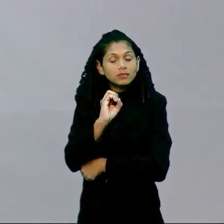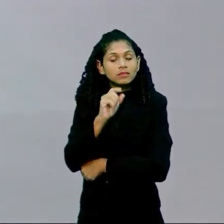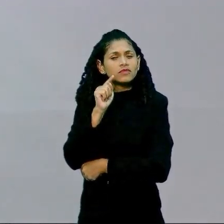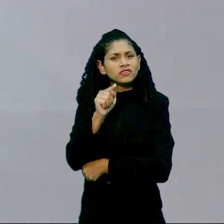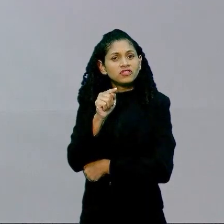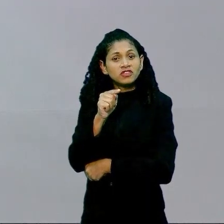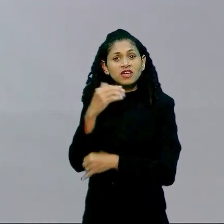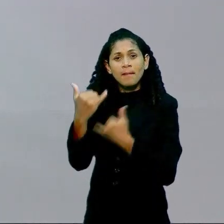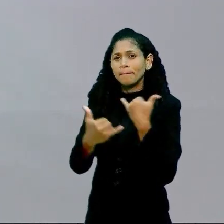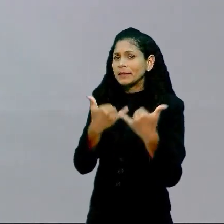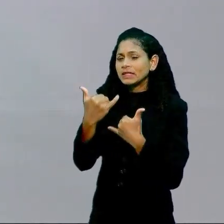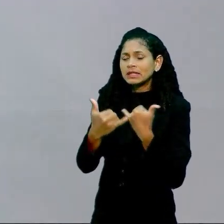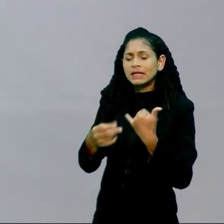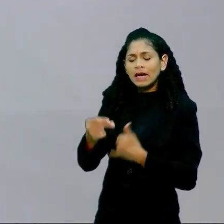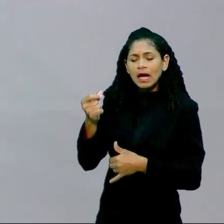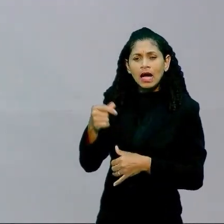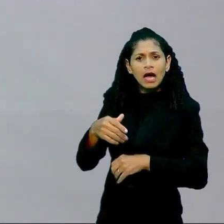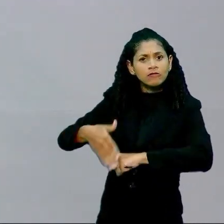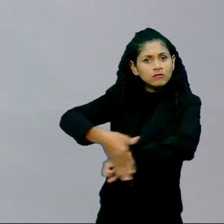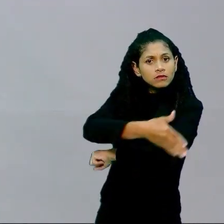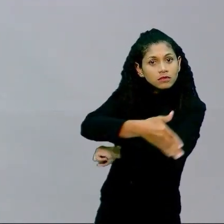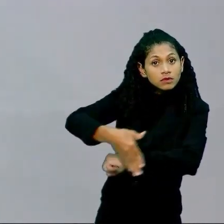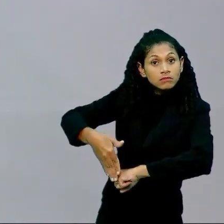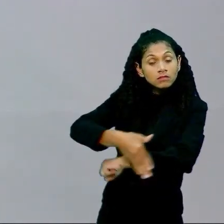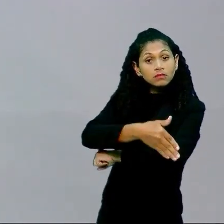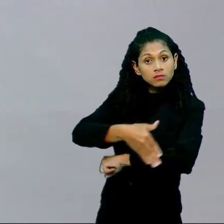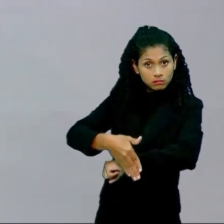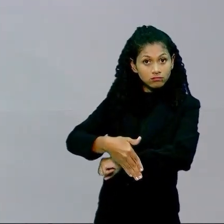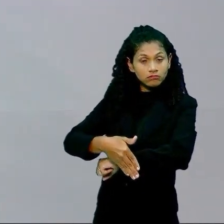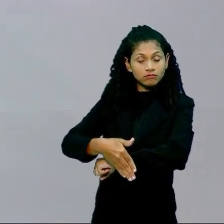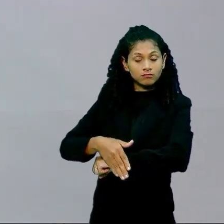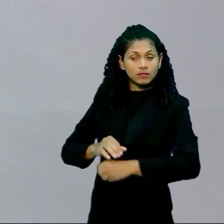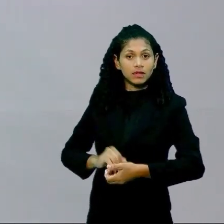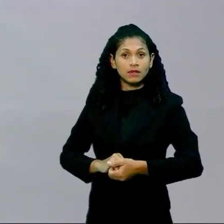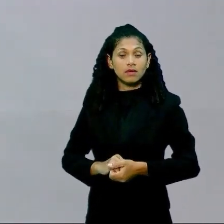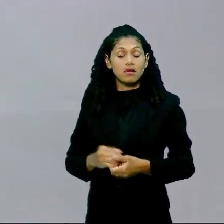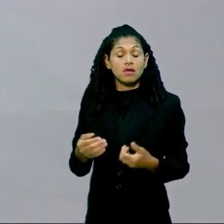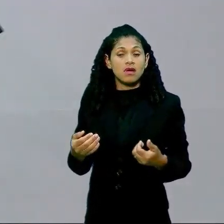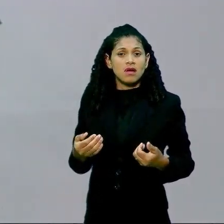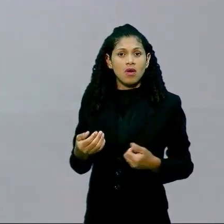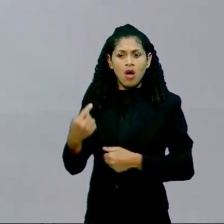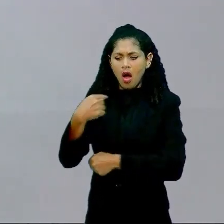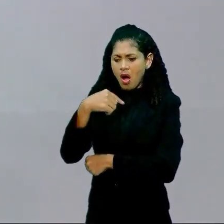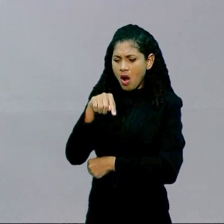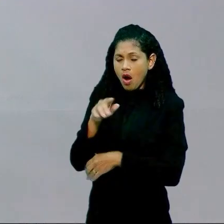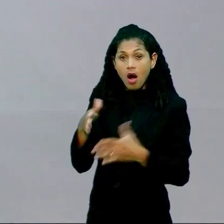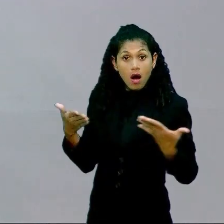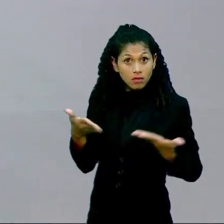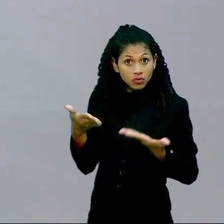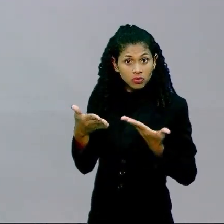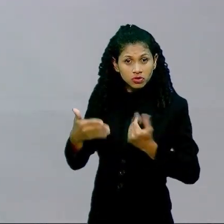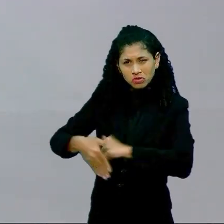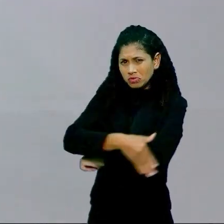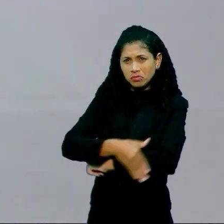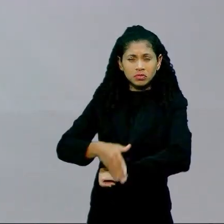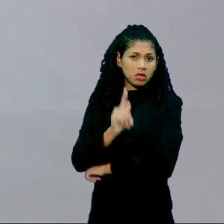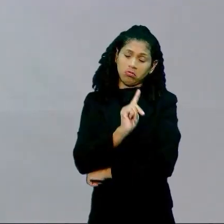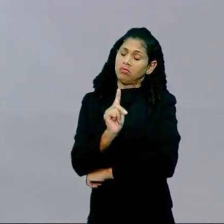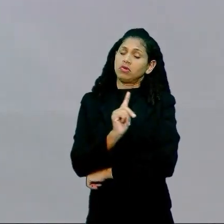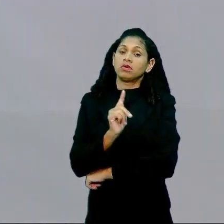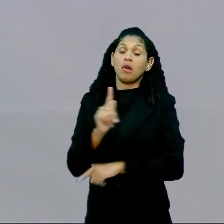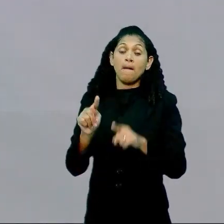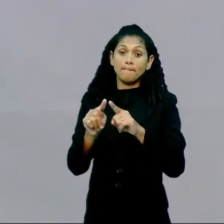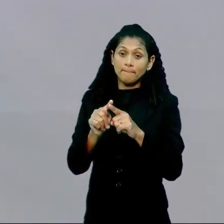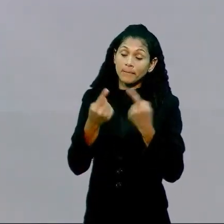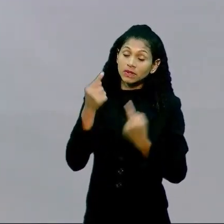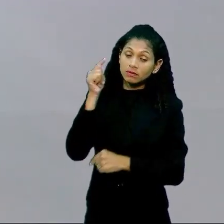da rua. Ah, hoje eu não brinco no meio da rua. Porém, você continua desenvolvendo práticas, depender de onde você vai adaptando, porque essa é a